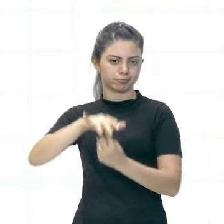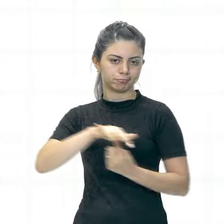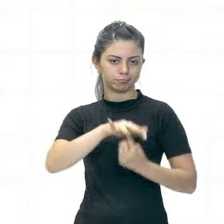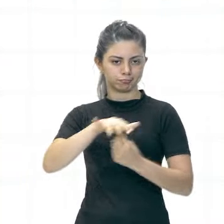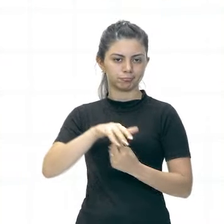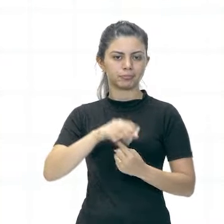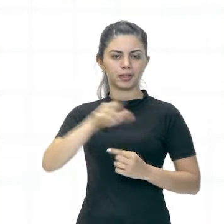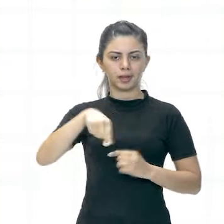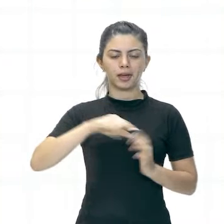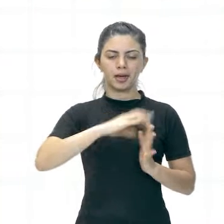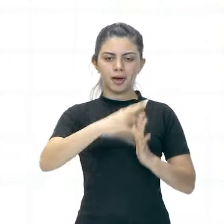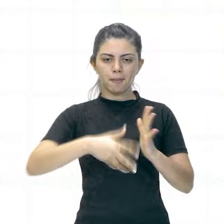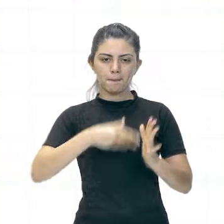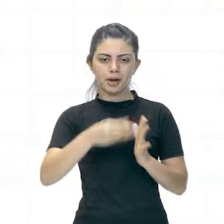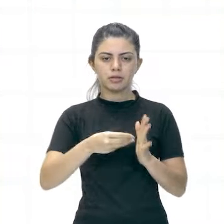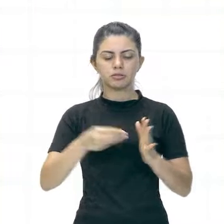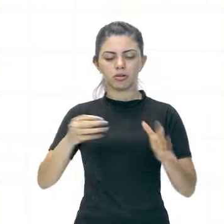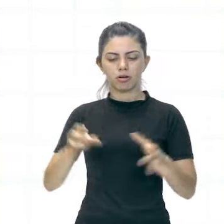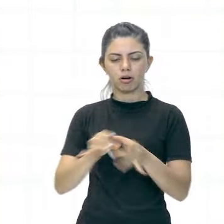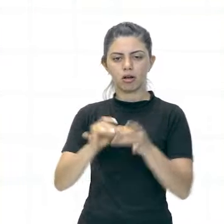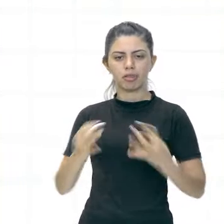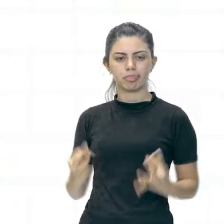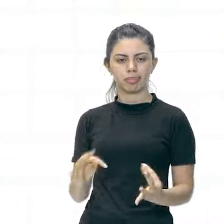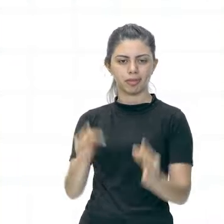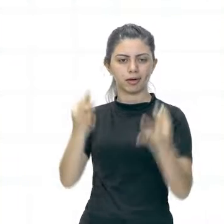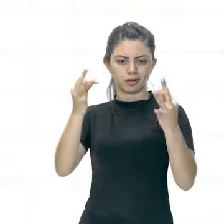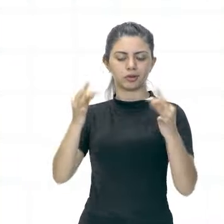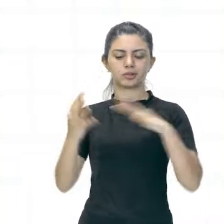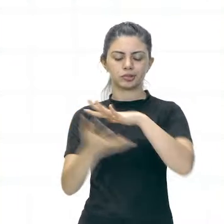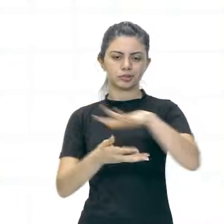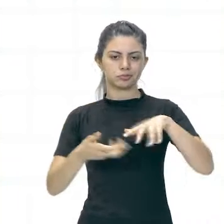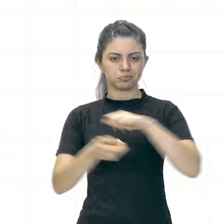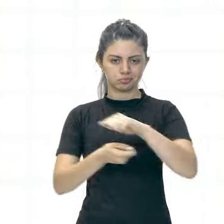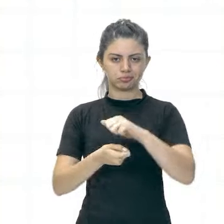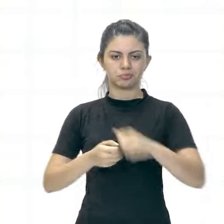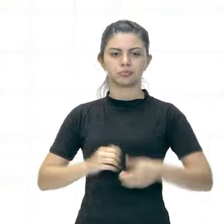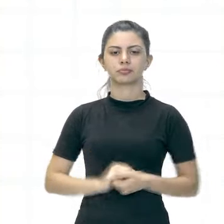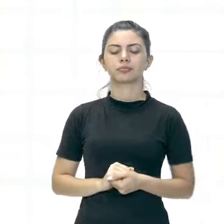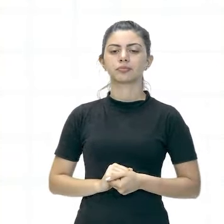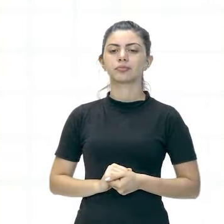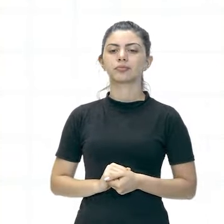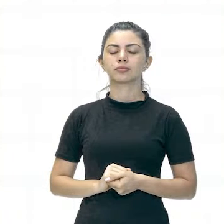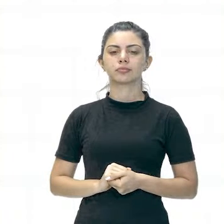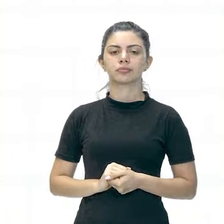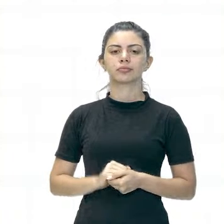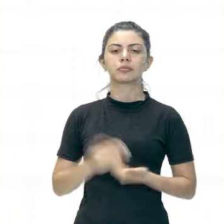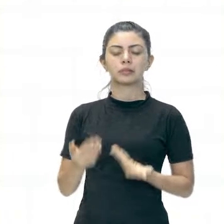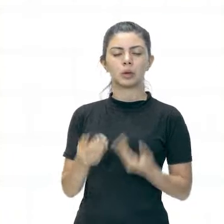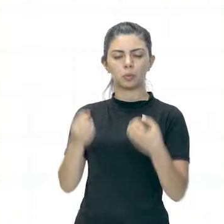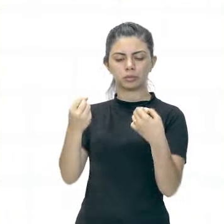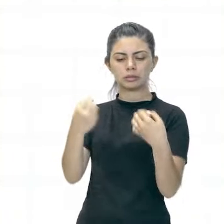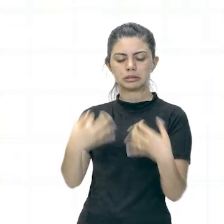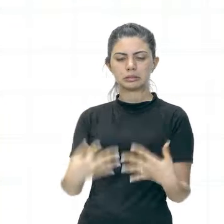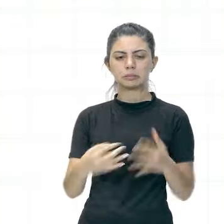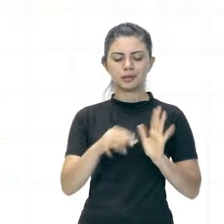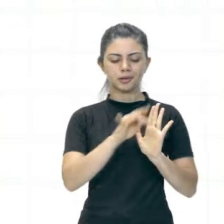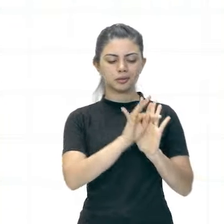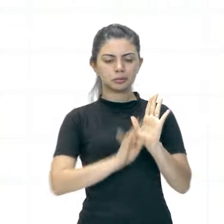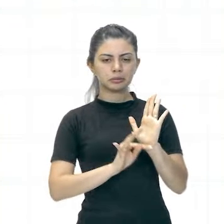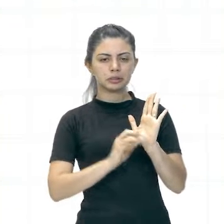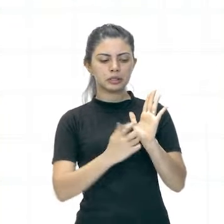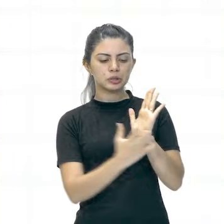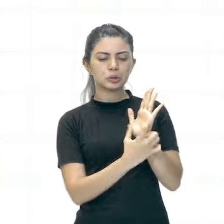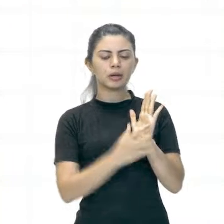Amazônia, né? E a tecnologia relacionada à sustentabilidade. Então, aqui ele comenta um pouquinho mais qual era a proposta